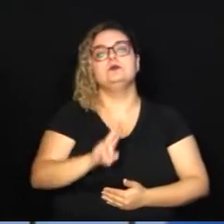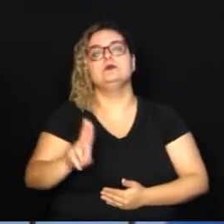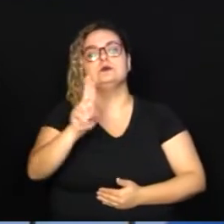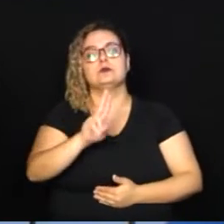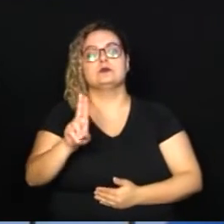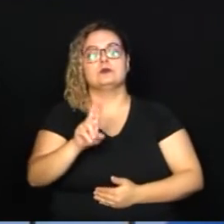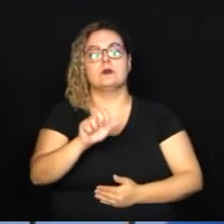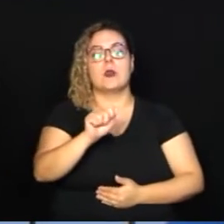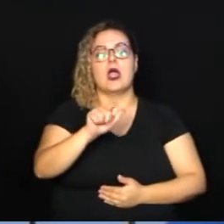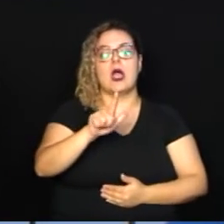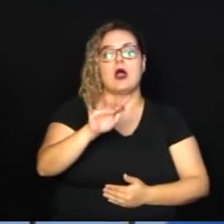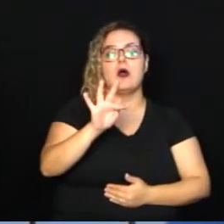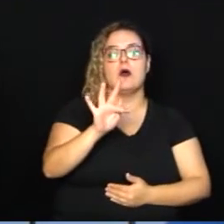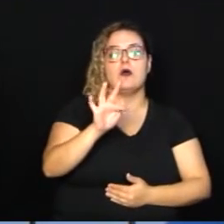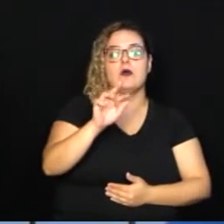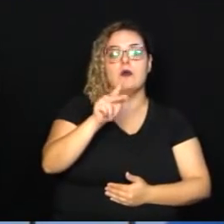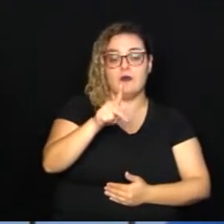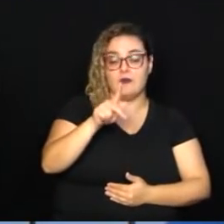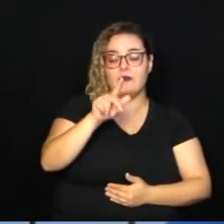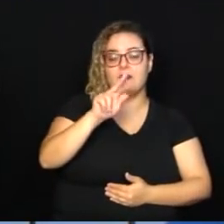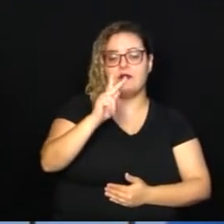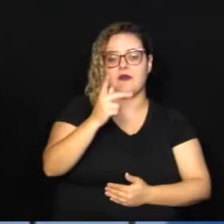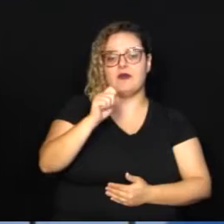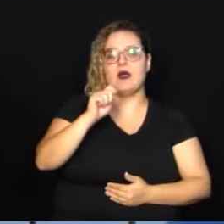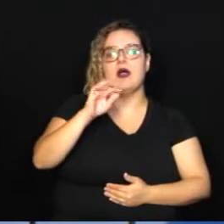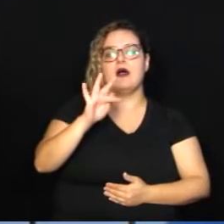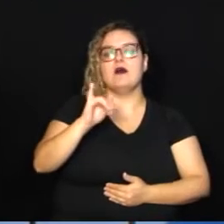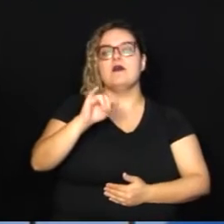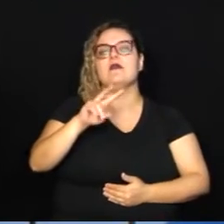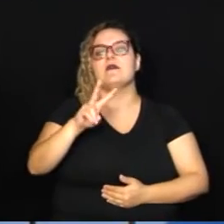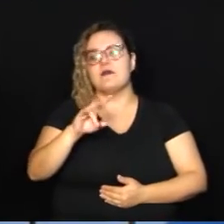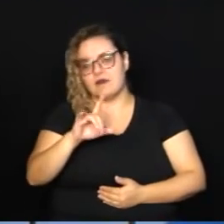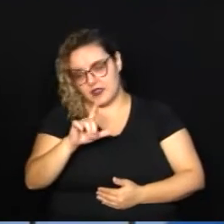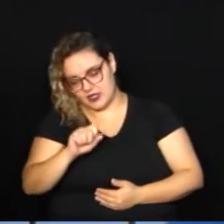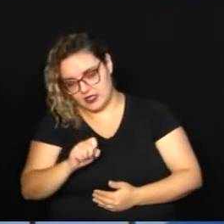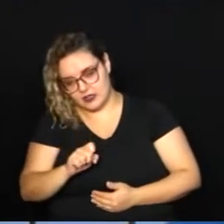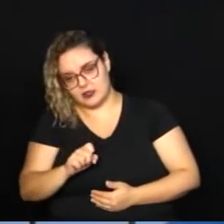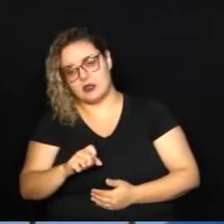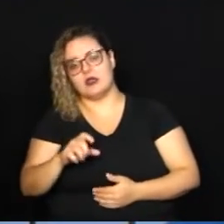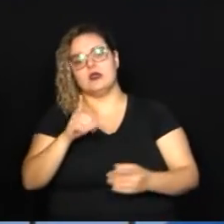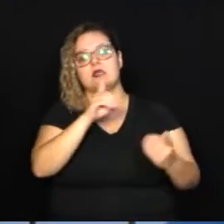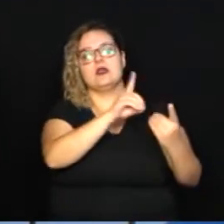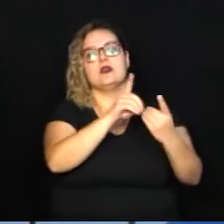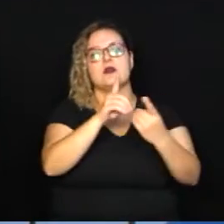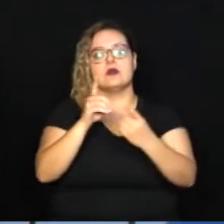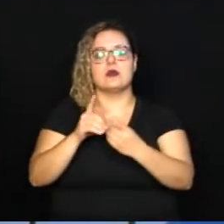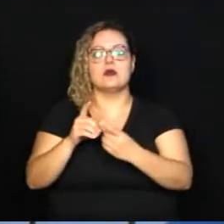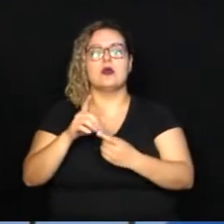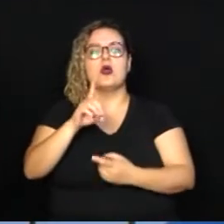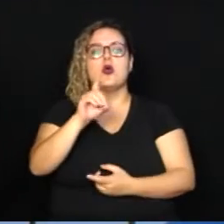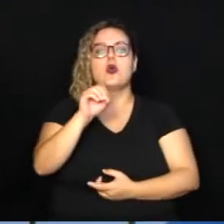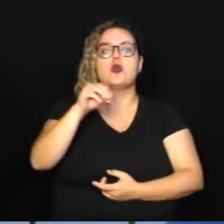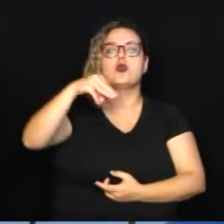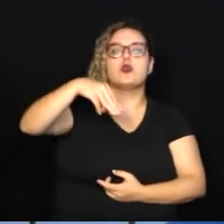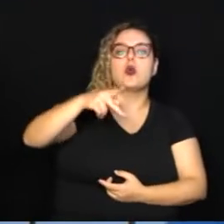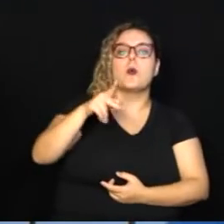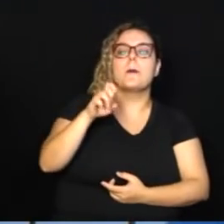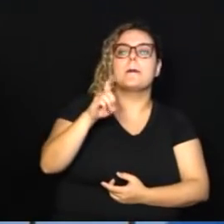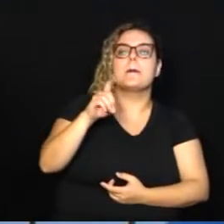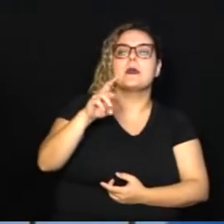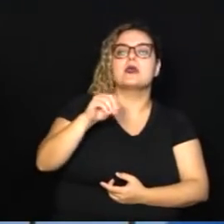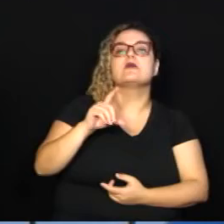linha Alphaville Dom Pedro, estação Expedicionários, que atende ali o Alphaville Dom Pedro, vai ter mais